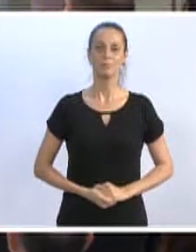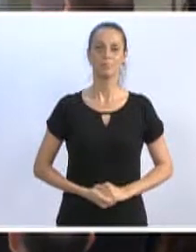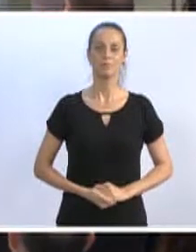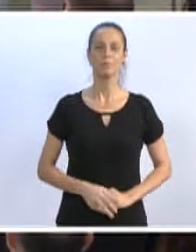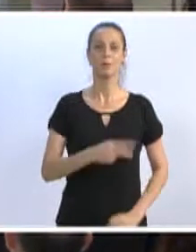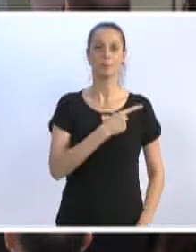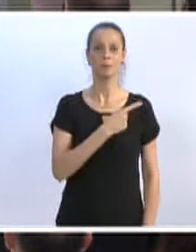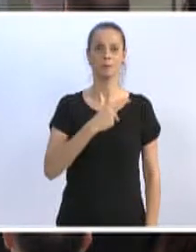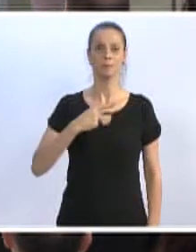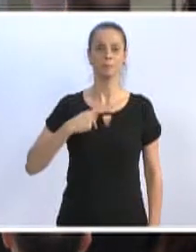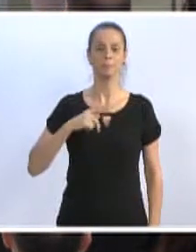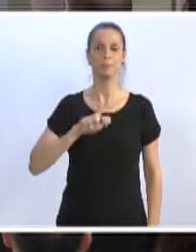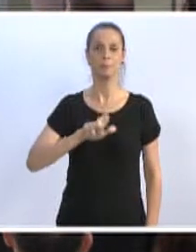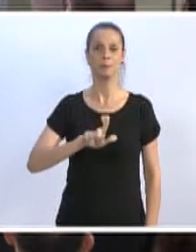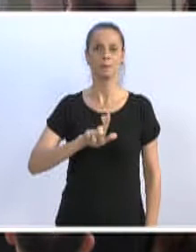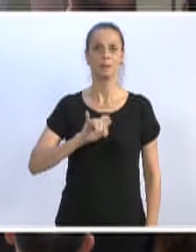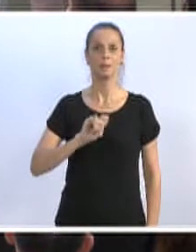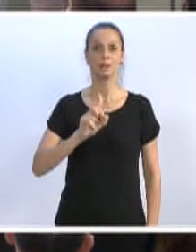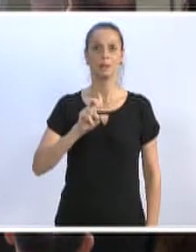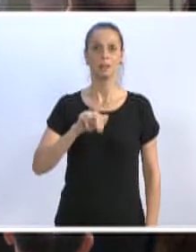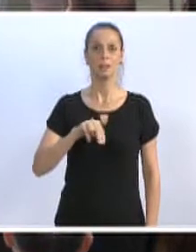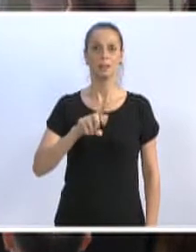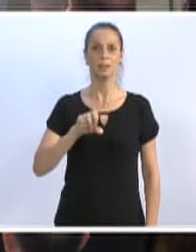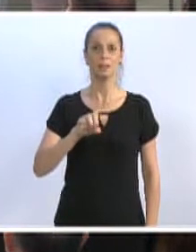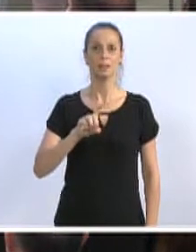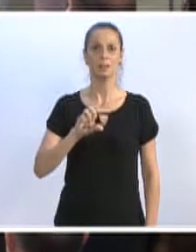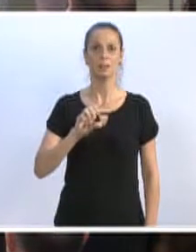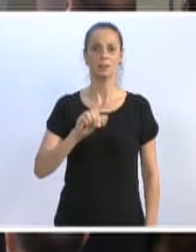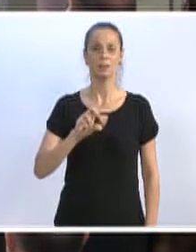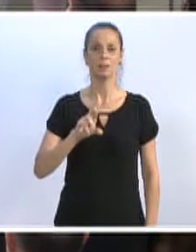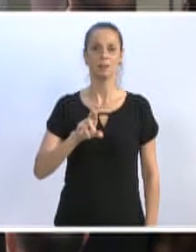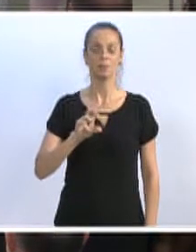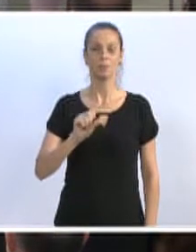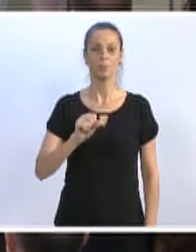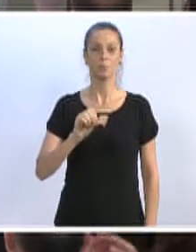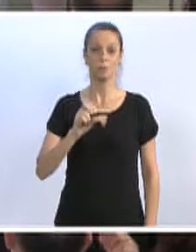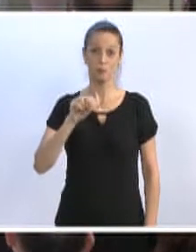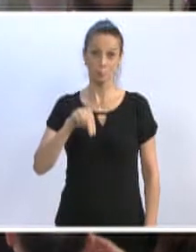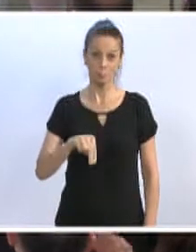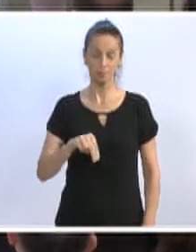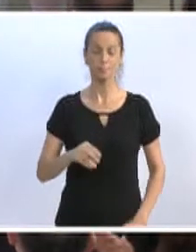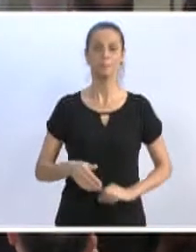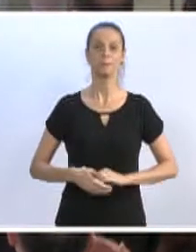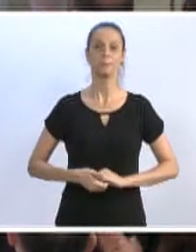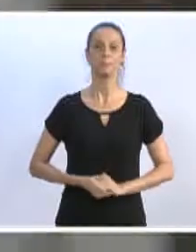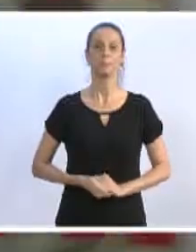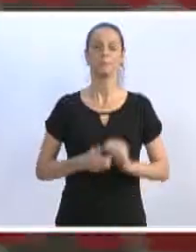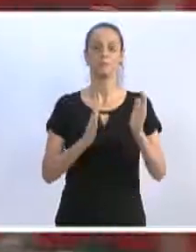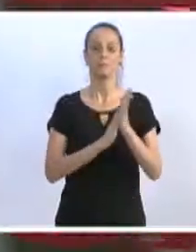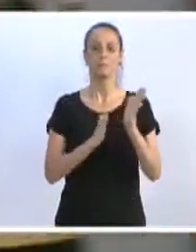Pastor Linderson Teixeira, que é presidente do Diretório Estadual da Sociedade Bíblica.